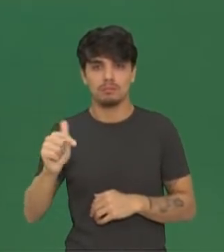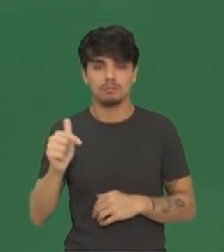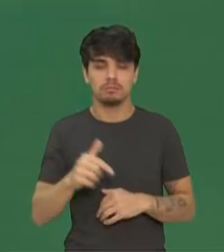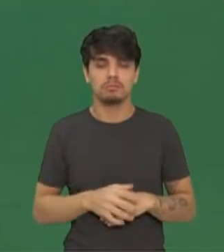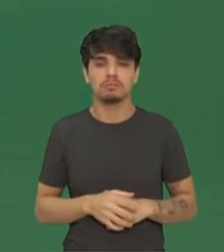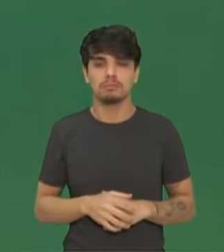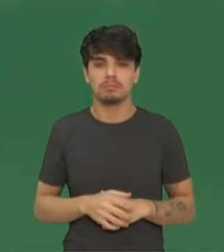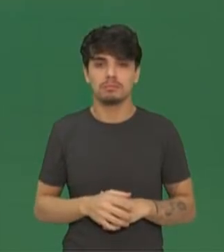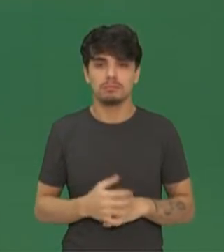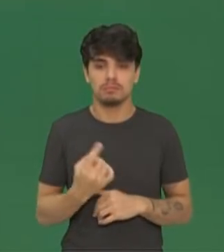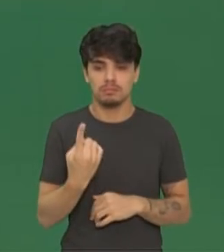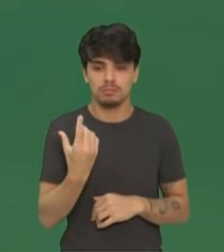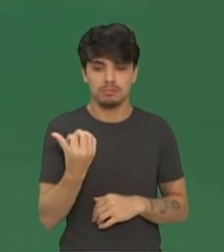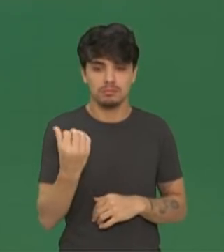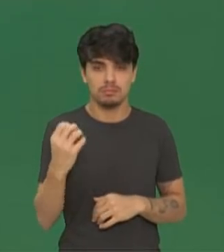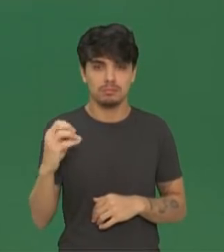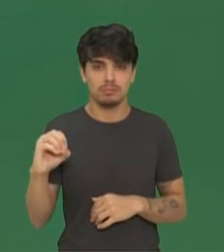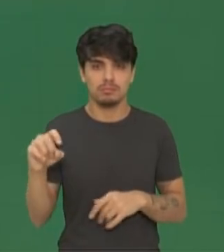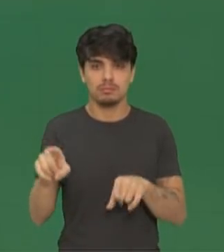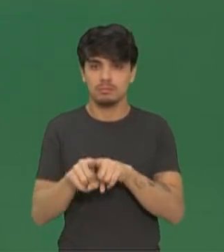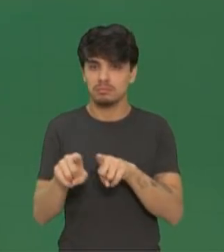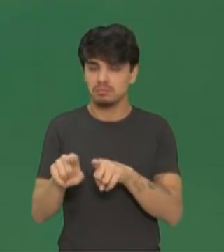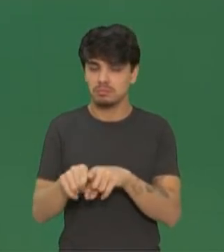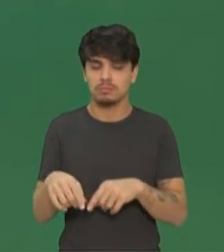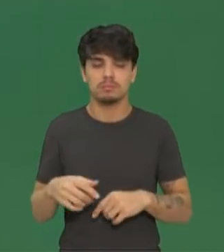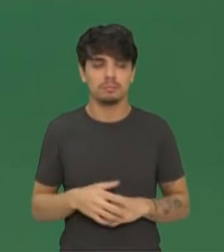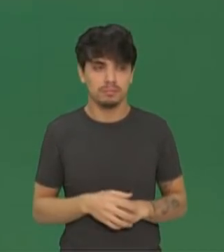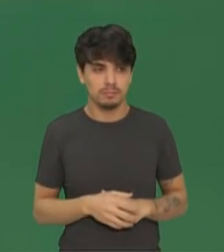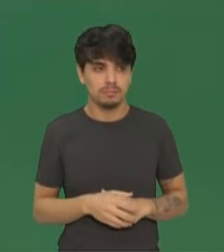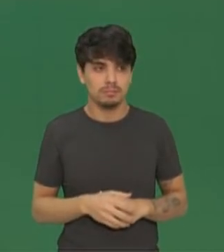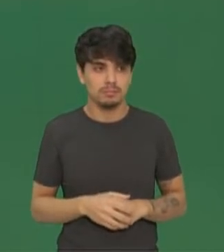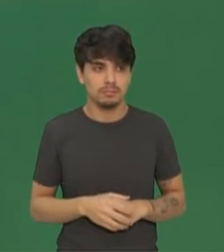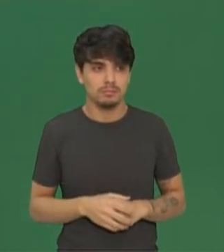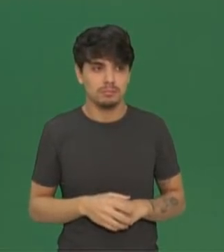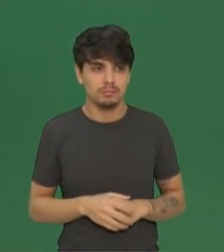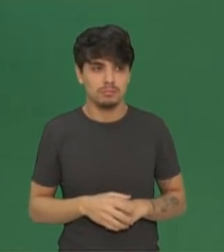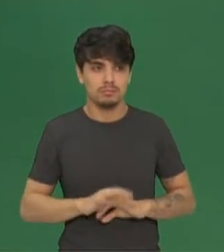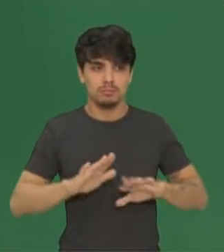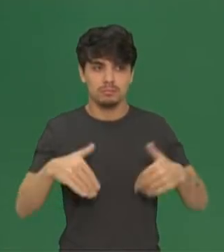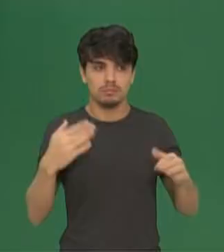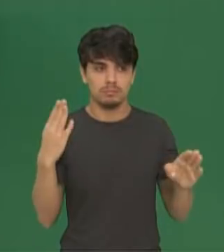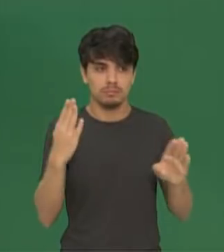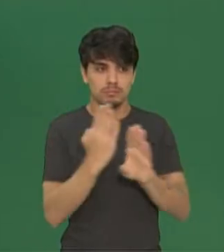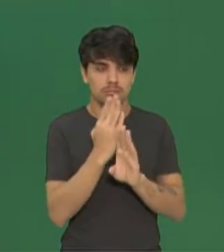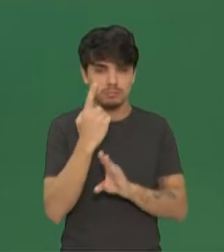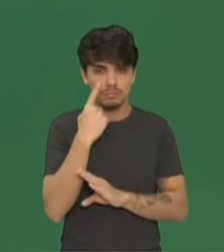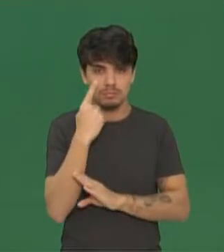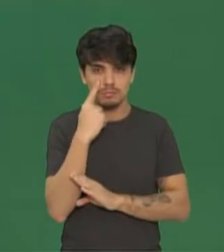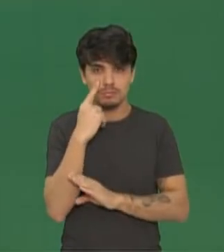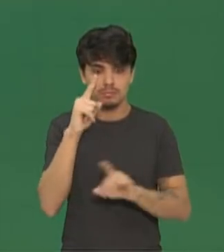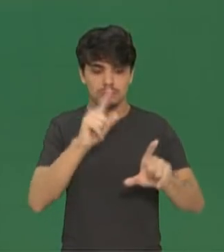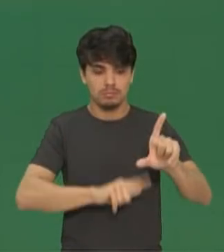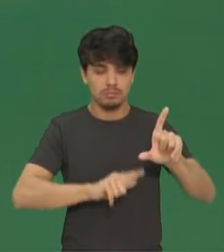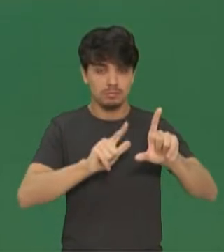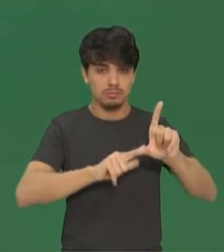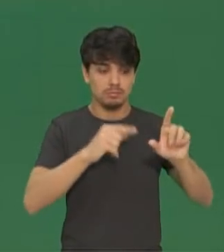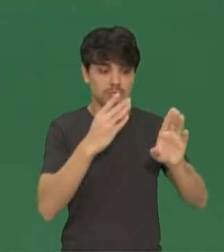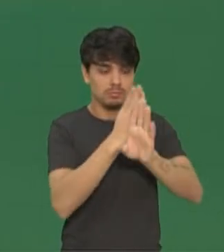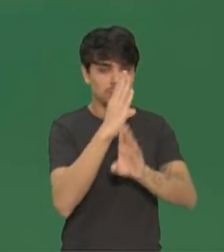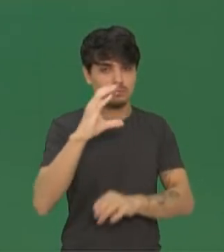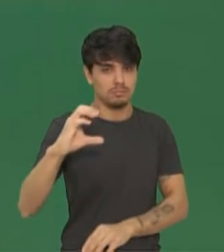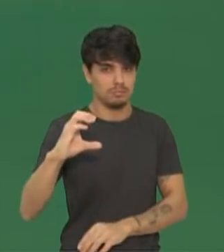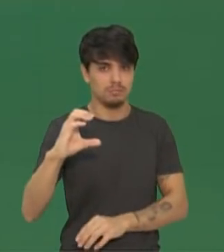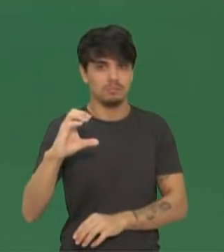E o 160, a mesma coisa. Então, encontramos na incógnita C,